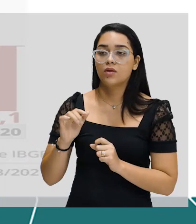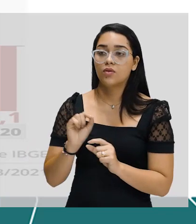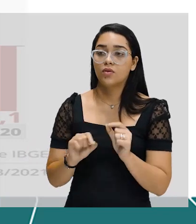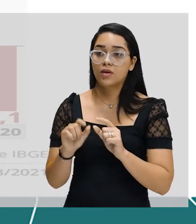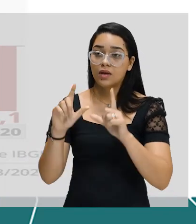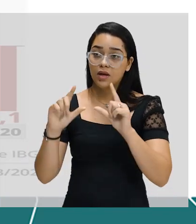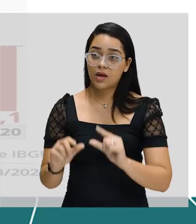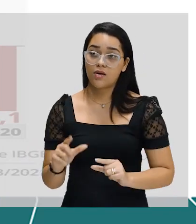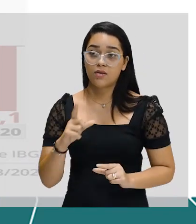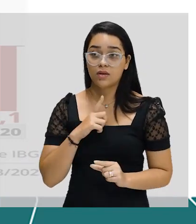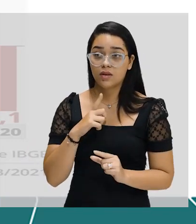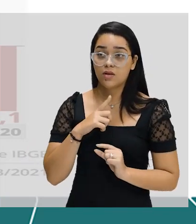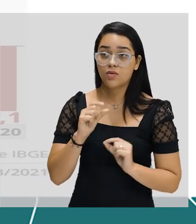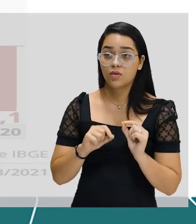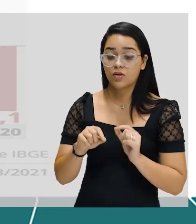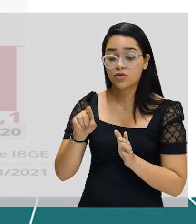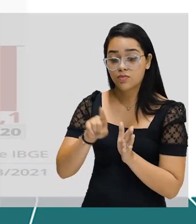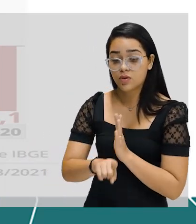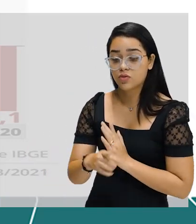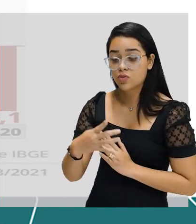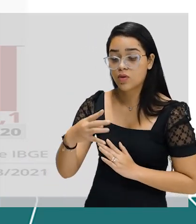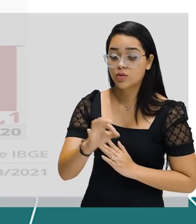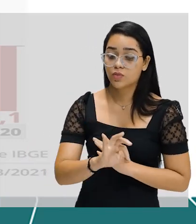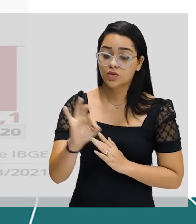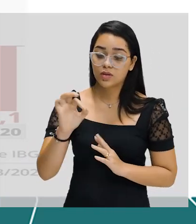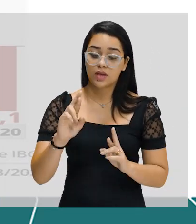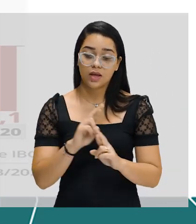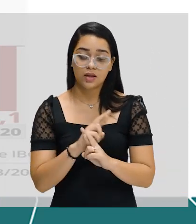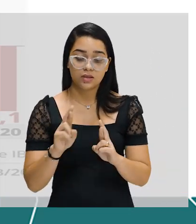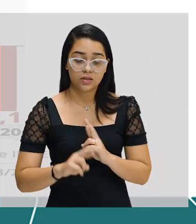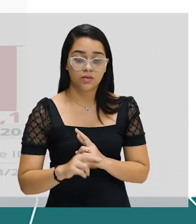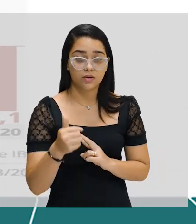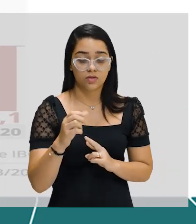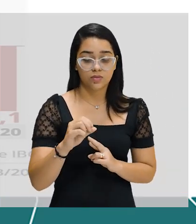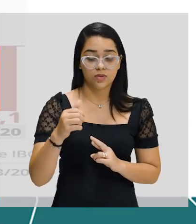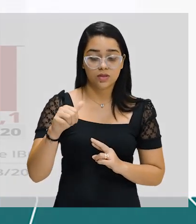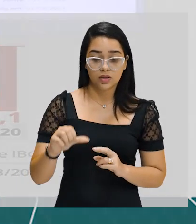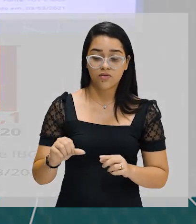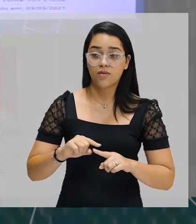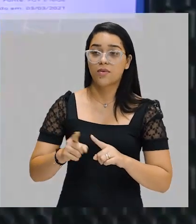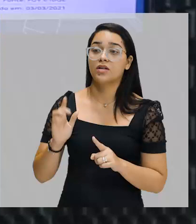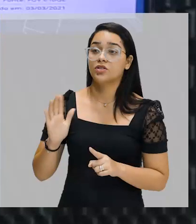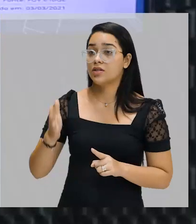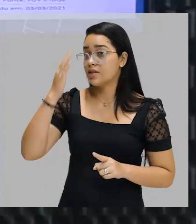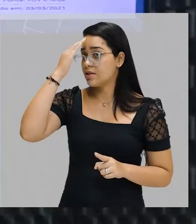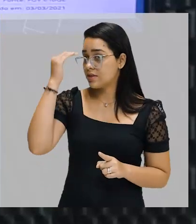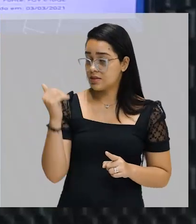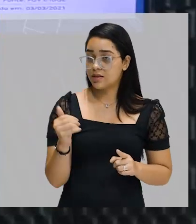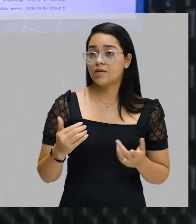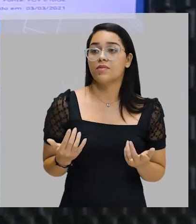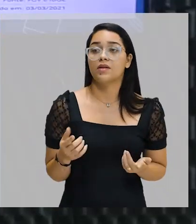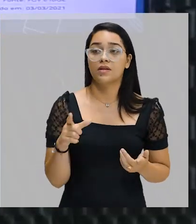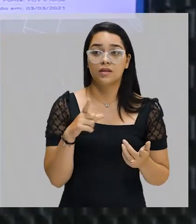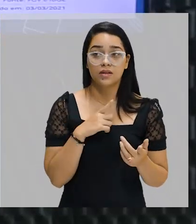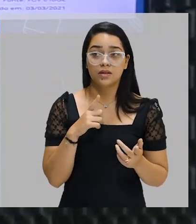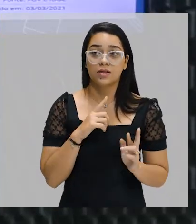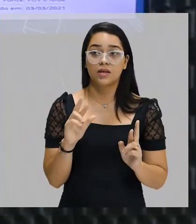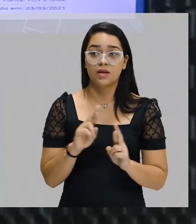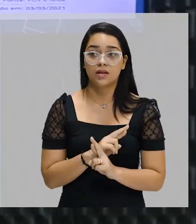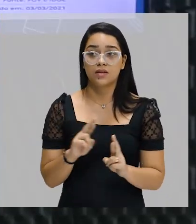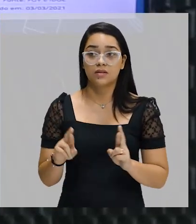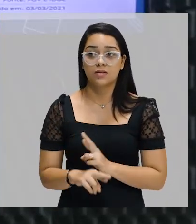ele caiu, teve uma queda de menos 4% em relação a 2019. Mas o que já se sabe, isso é um dado fornecido inclusive